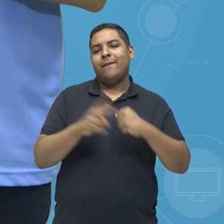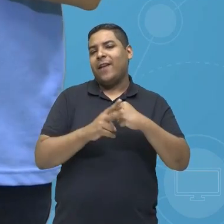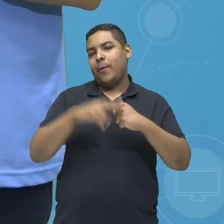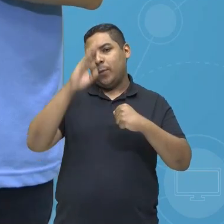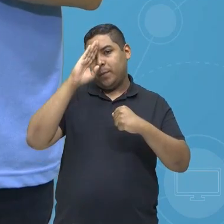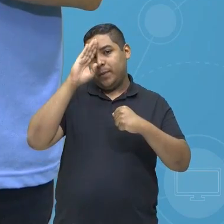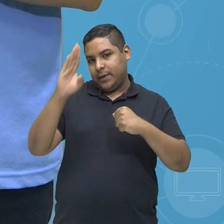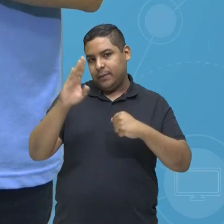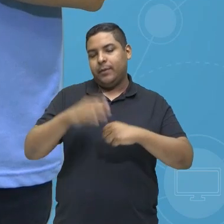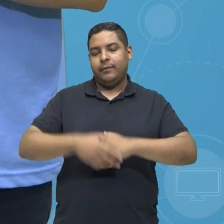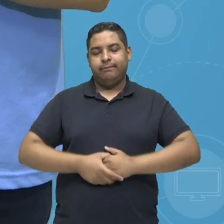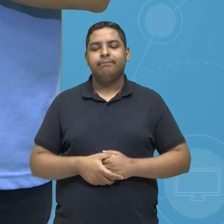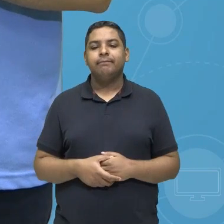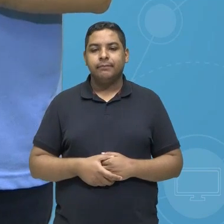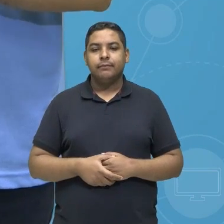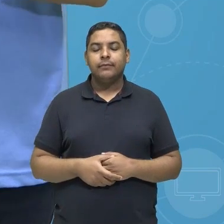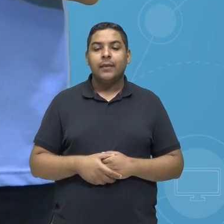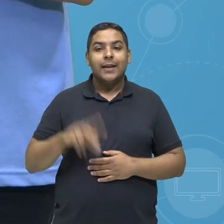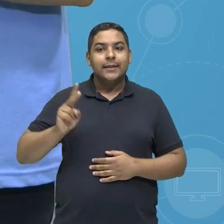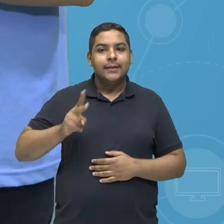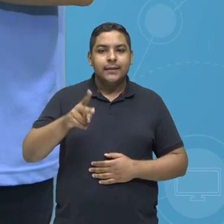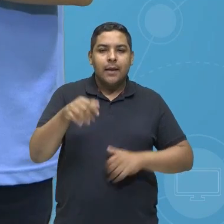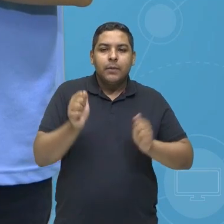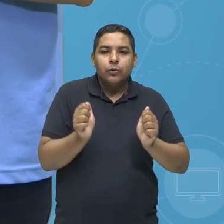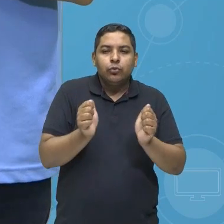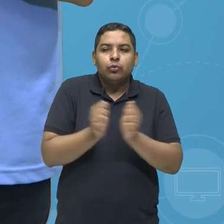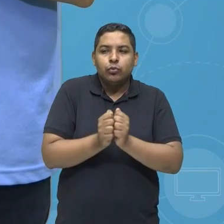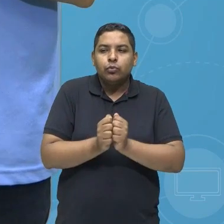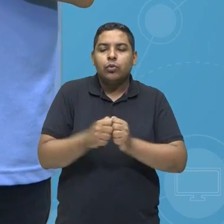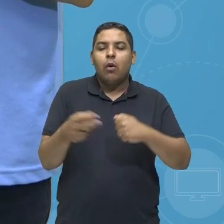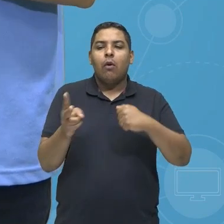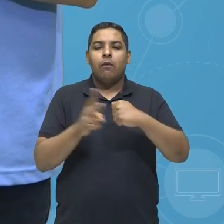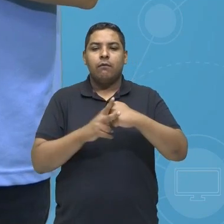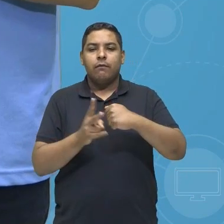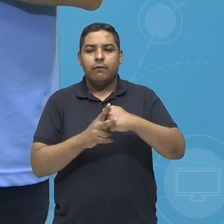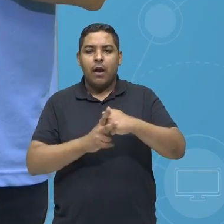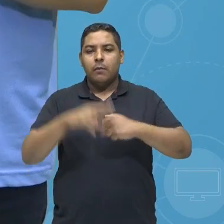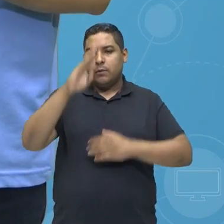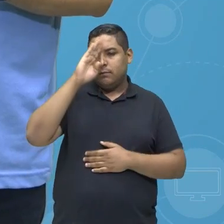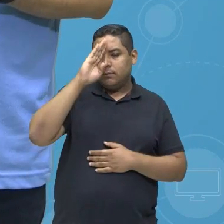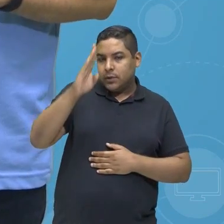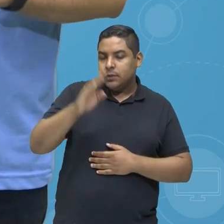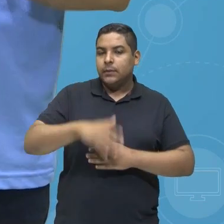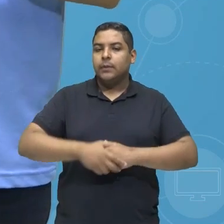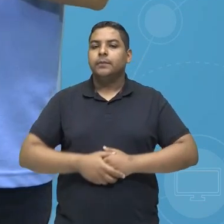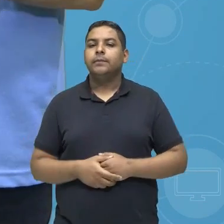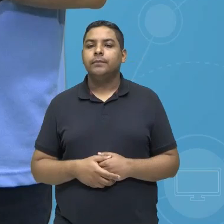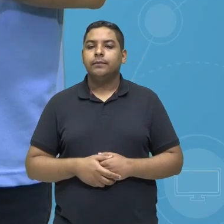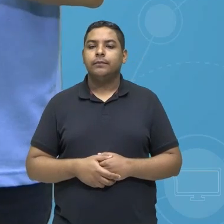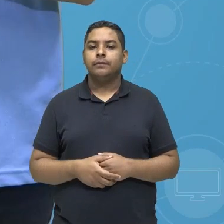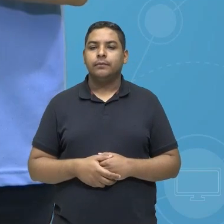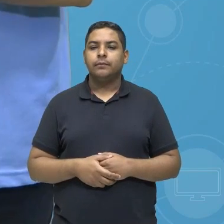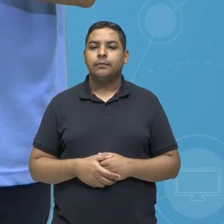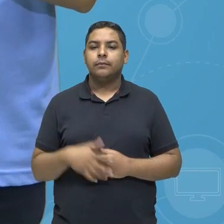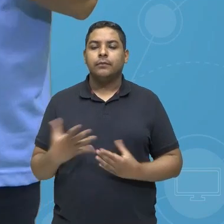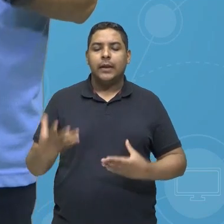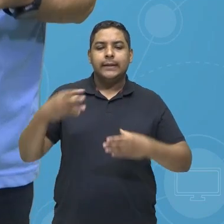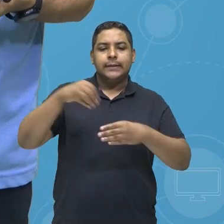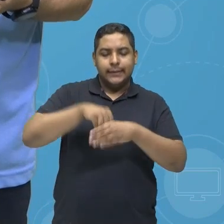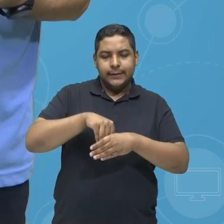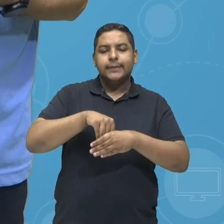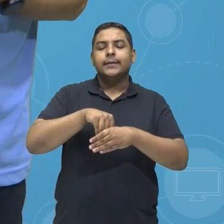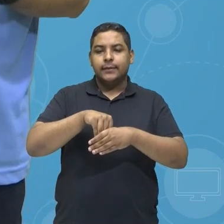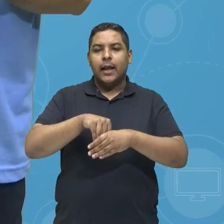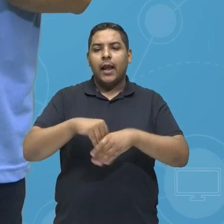Eles estão sempre juntos com verbos principais, tá? Dentro daquela sentença, dentro